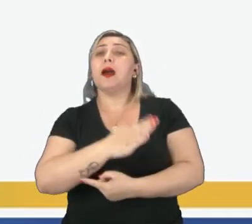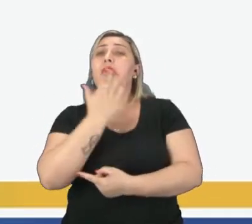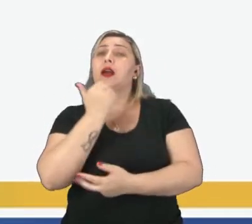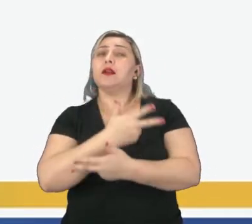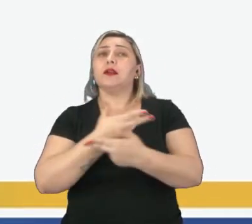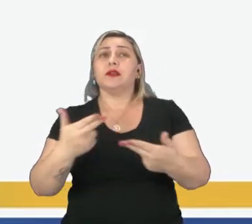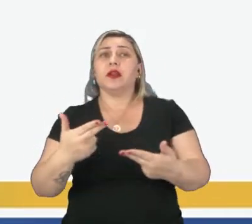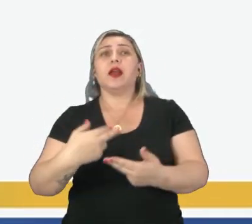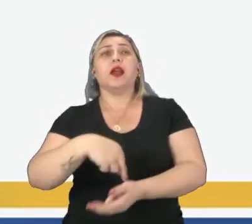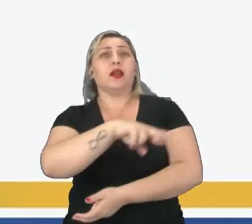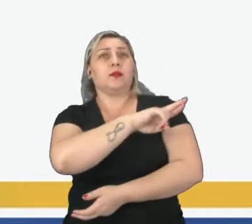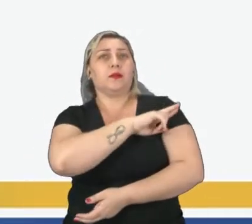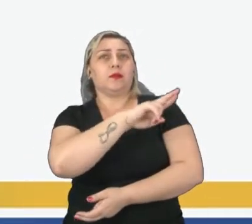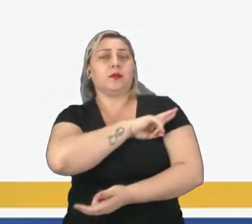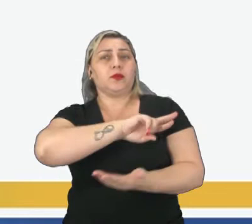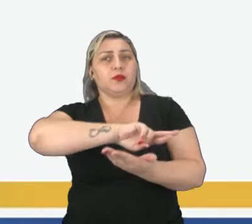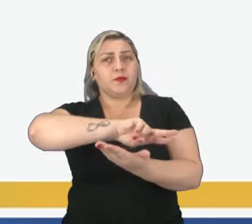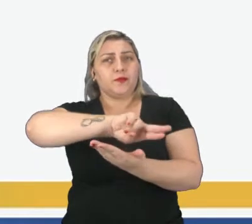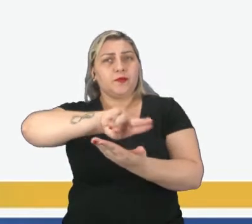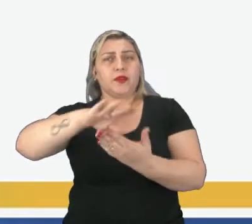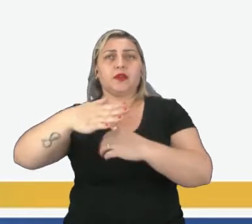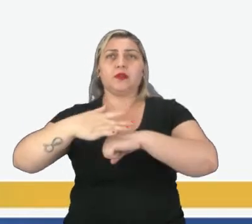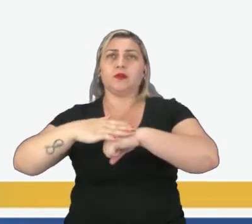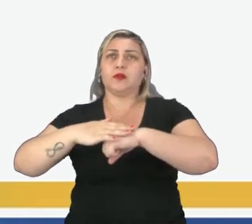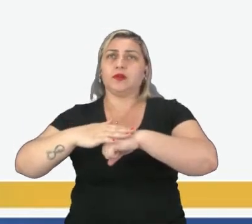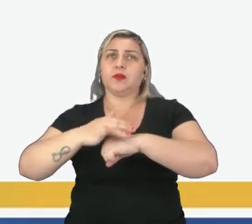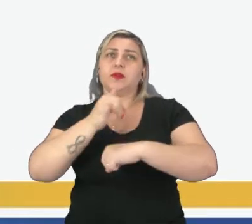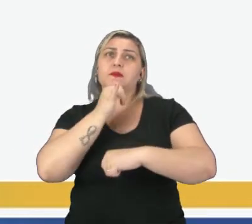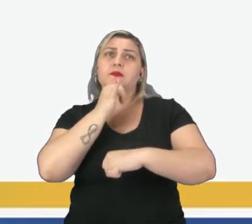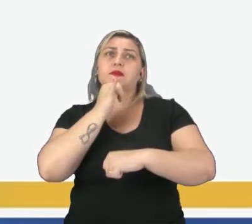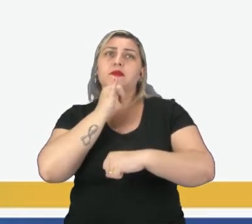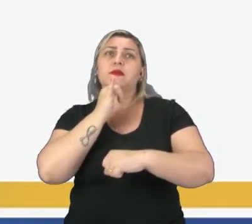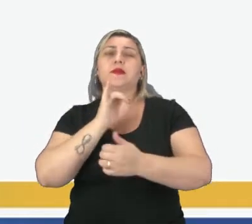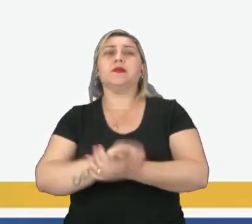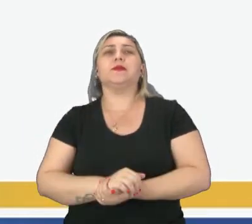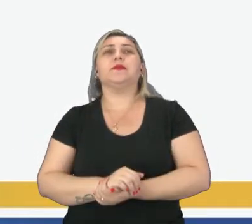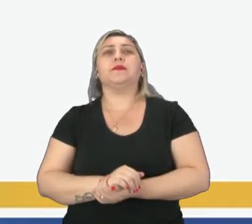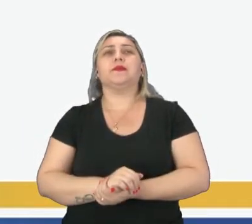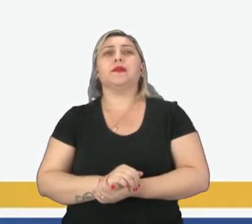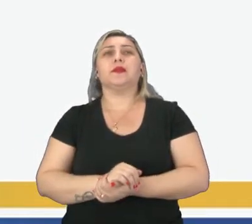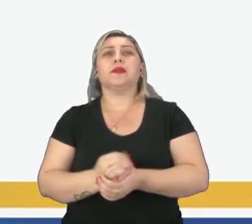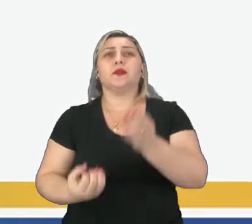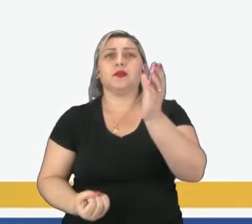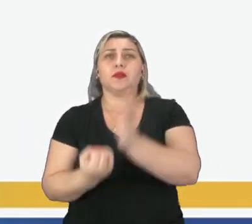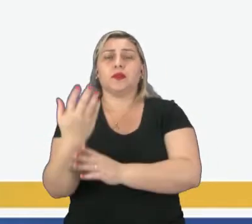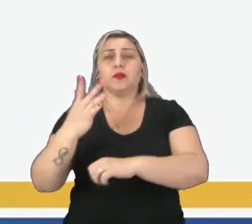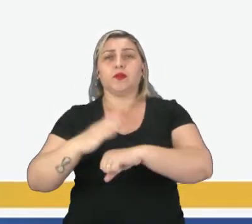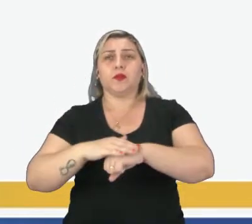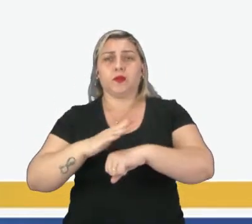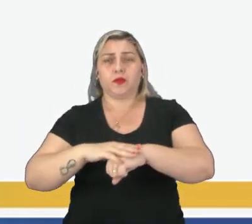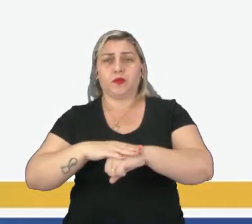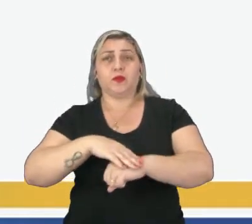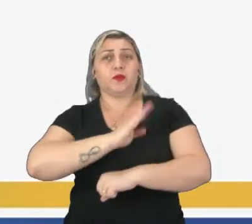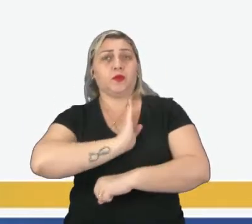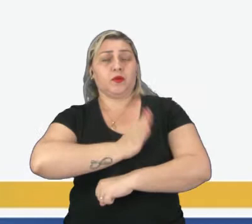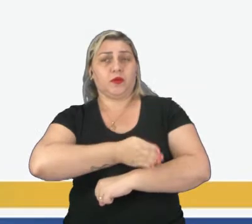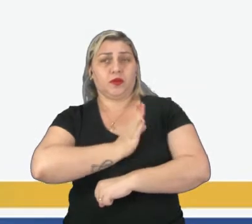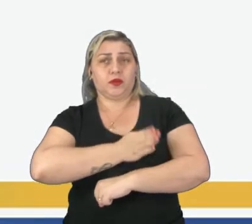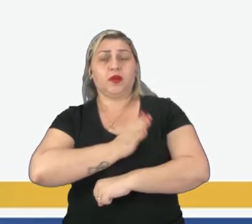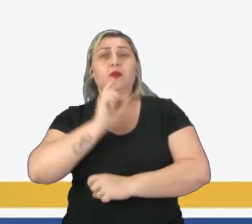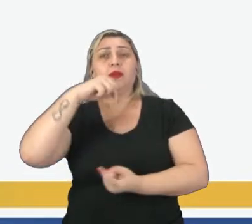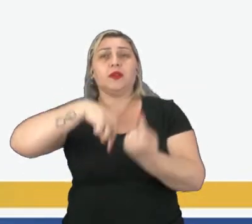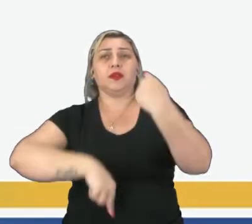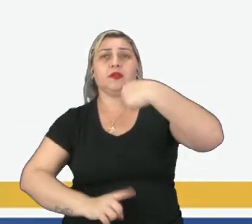alimentação é responsável por diversas doenças, como, por exemplo, o aparecimento de doenças